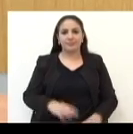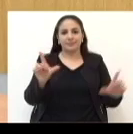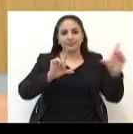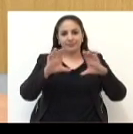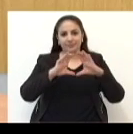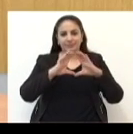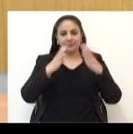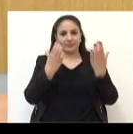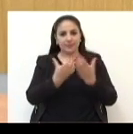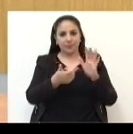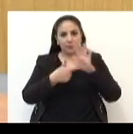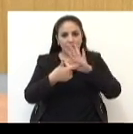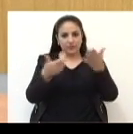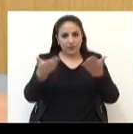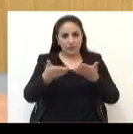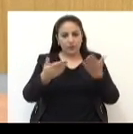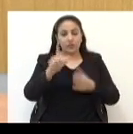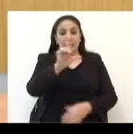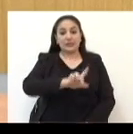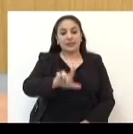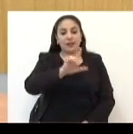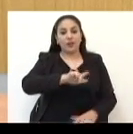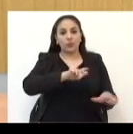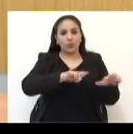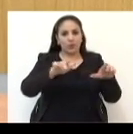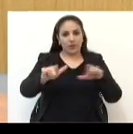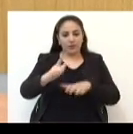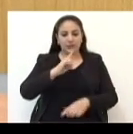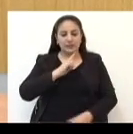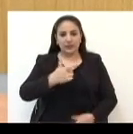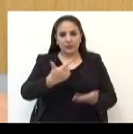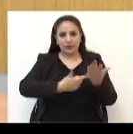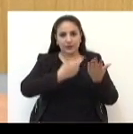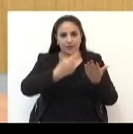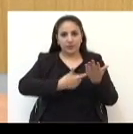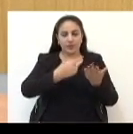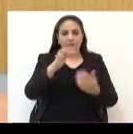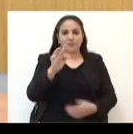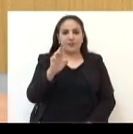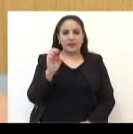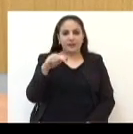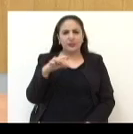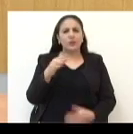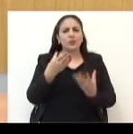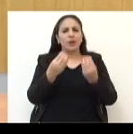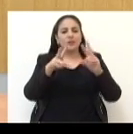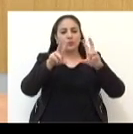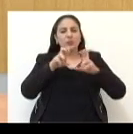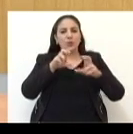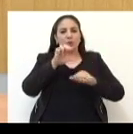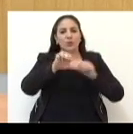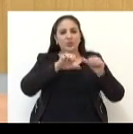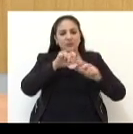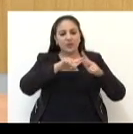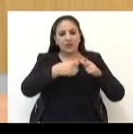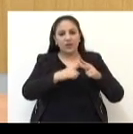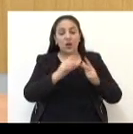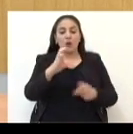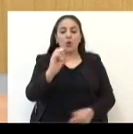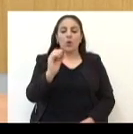A TV Câmara exibe hoje o programa Literatura Local, que destaca o livro de Fernando Tonê sobre as reconfigurações